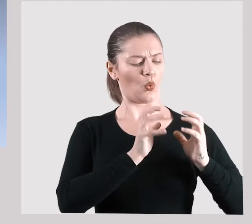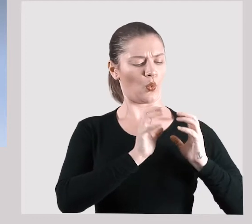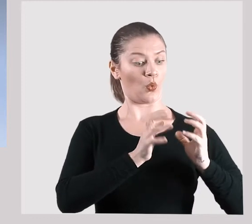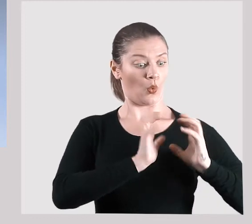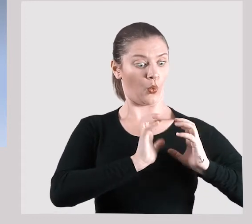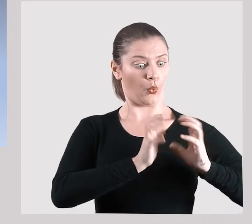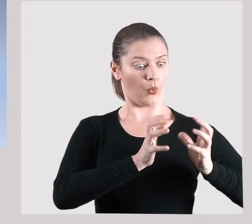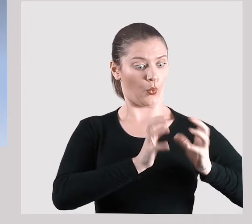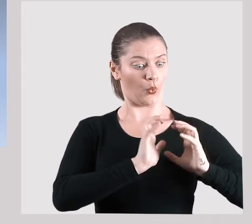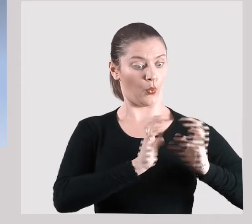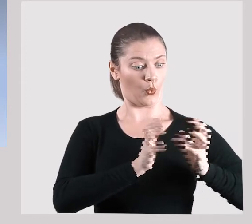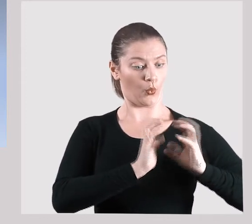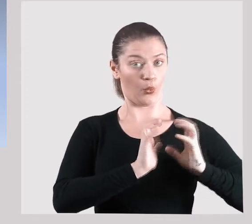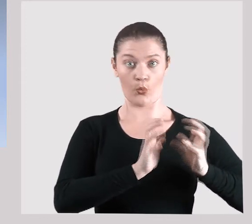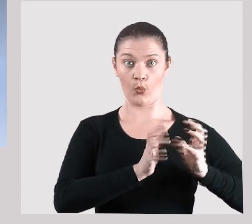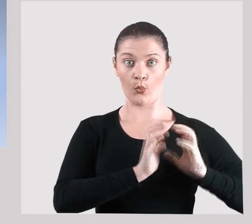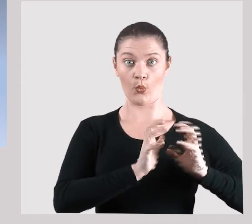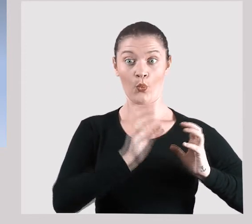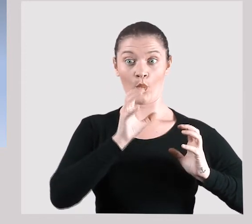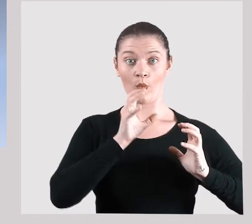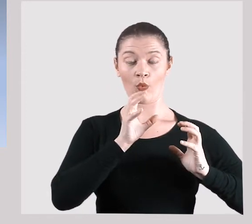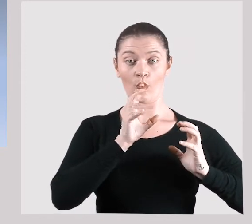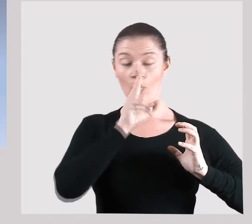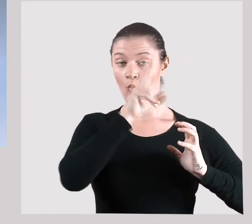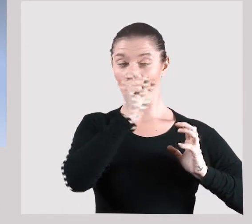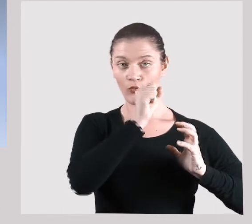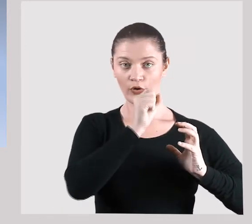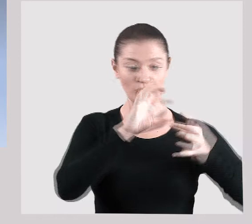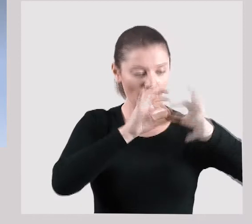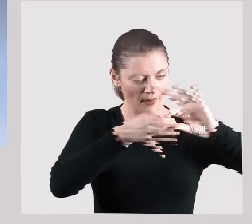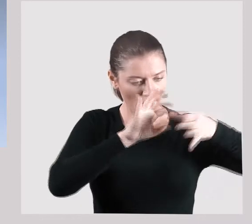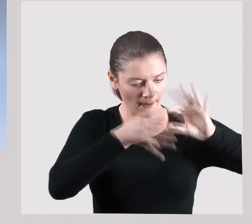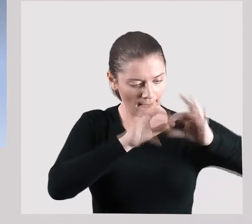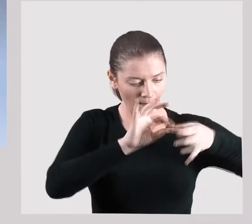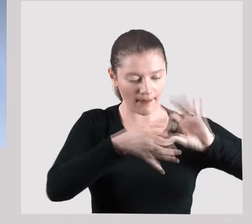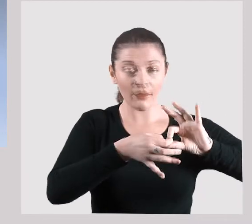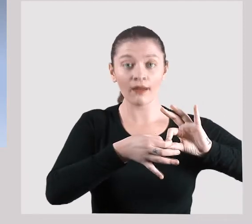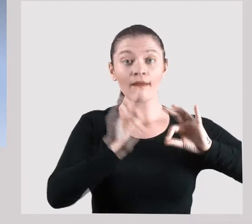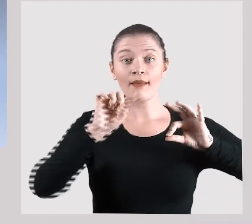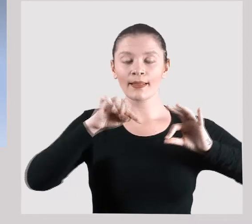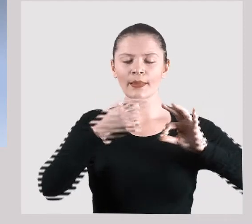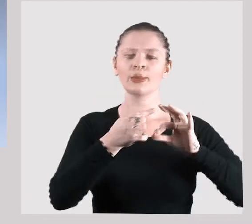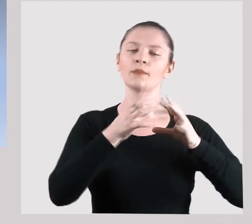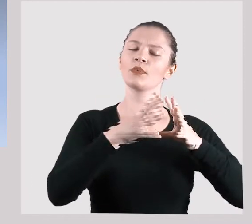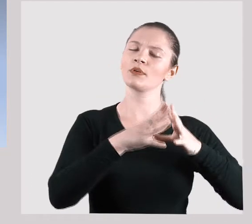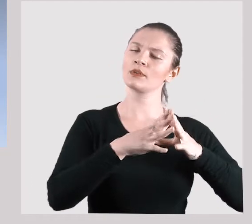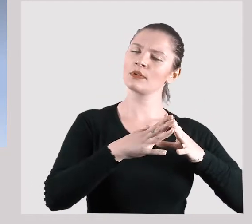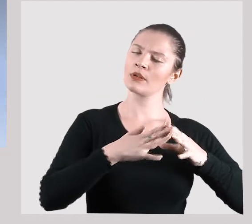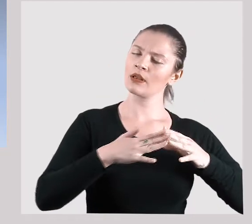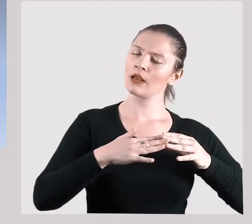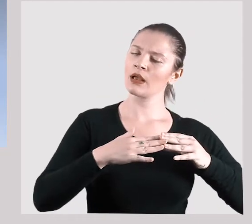atividade neuronal, intensa conexões sinápticas, depois começa a dar uma estabilizada e